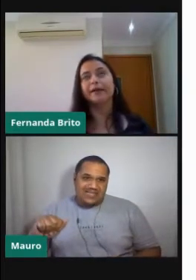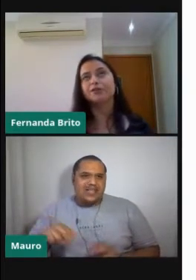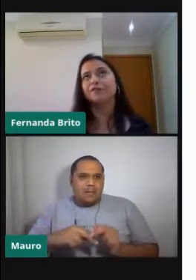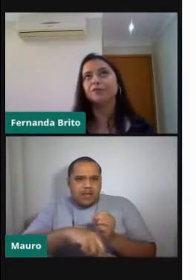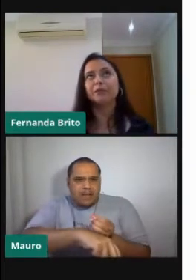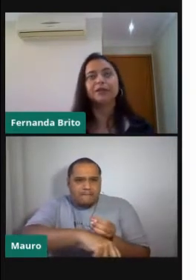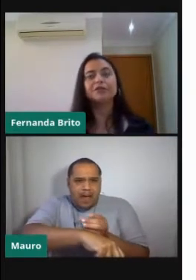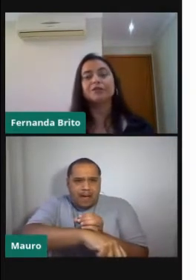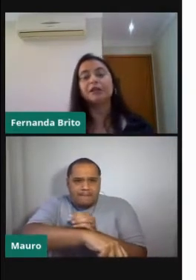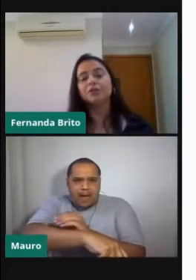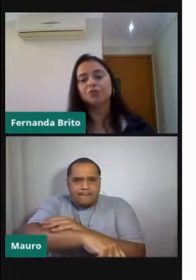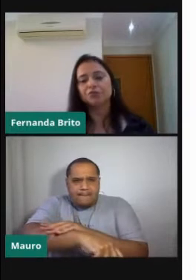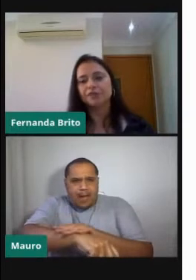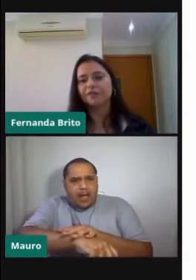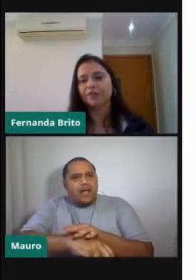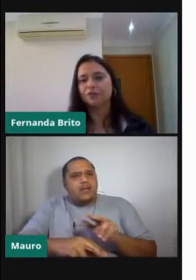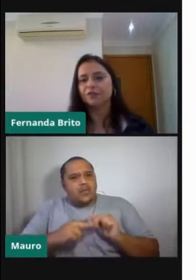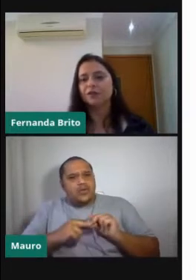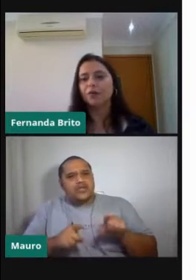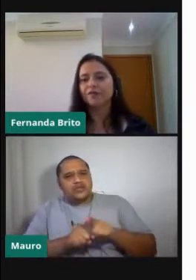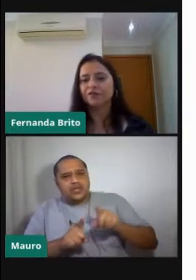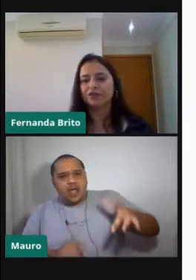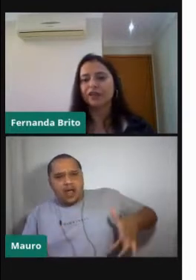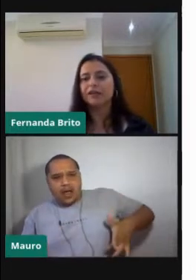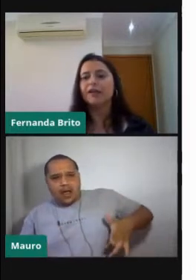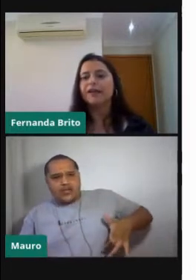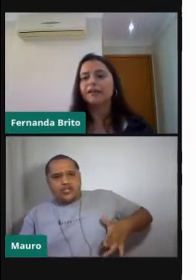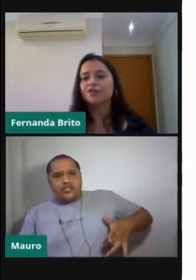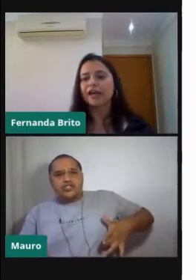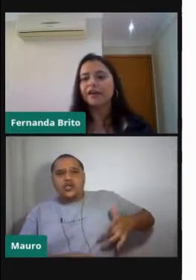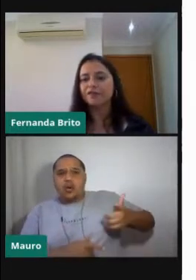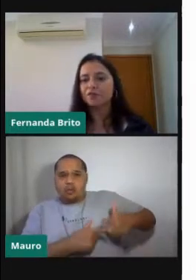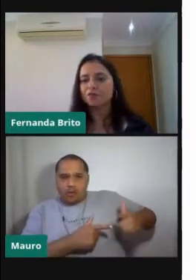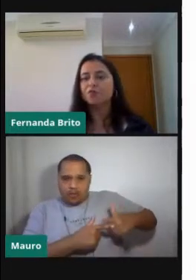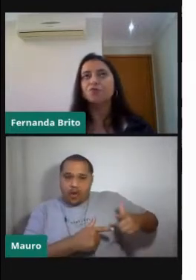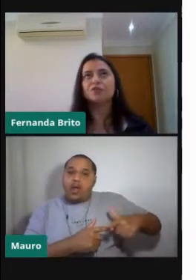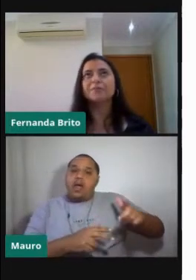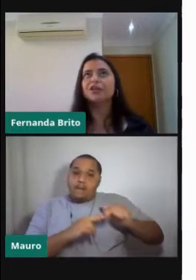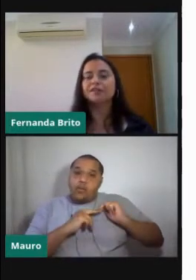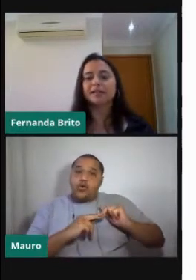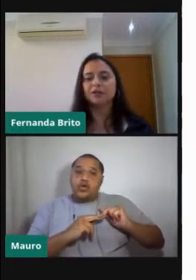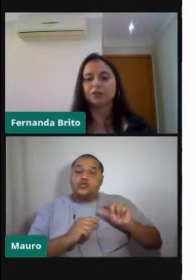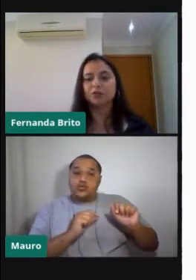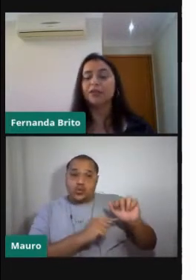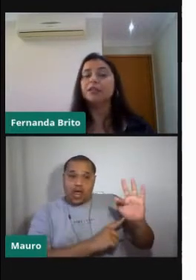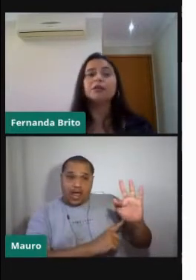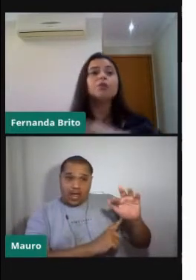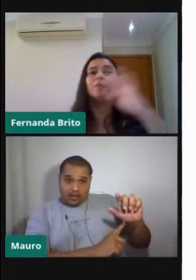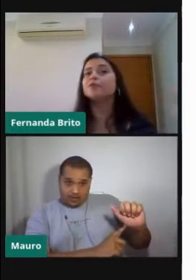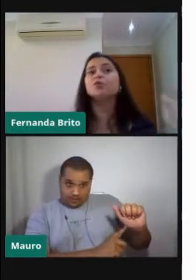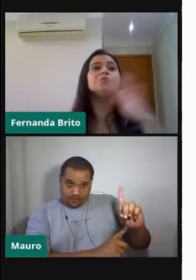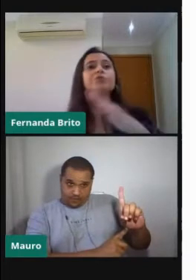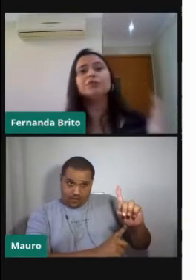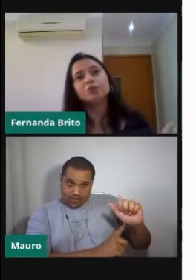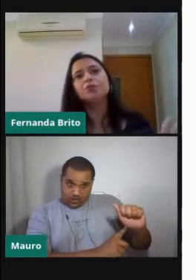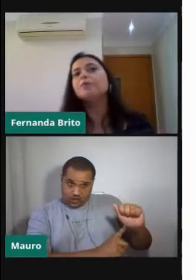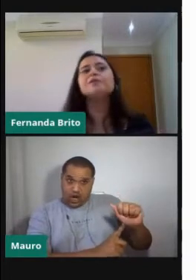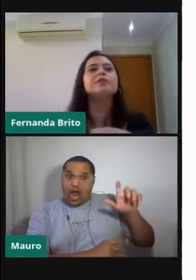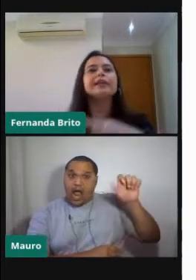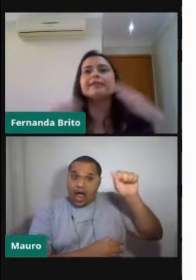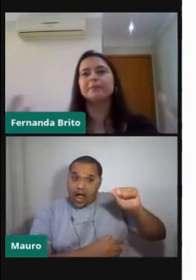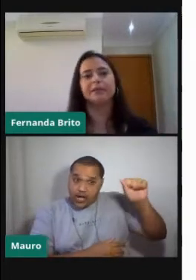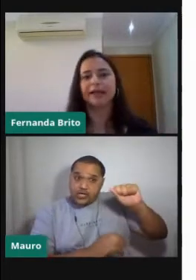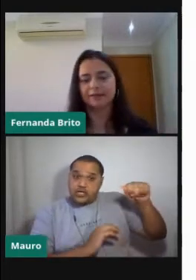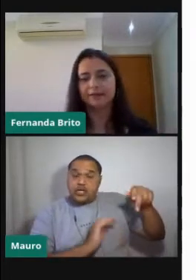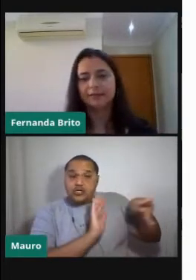falência hepática fulminante, dentre outros efeitos. Então, o FDA, ele já revogou o uso emergencial da cloroquina. Então, no começo, todo mundo tentou. No